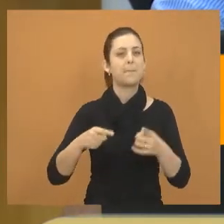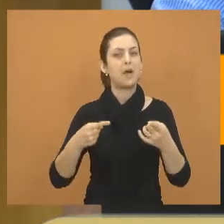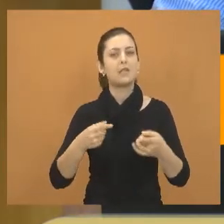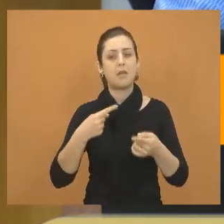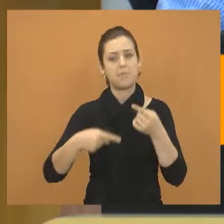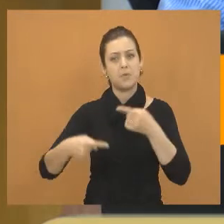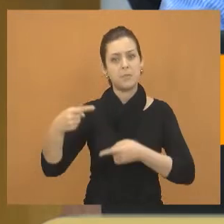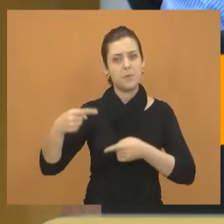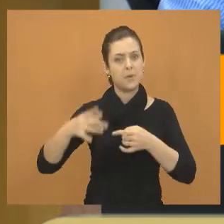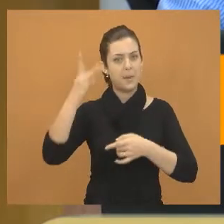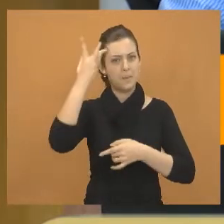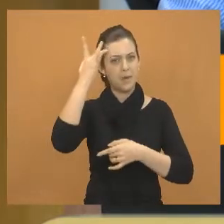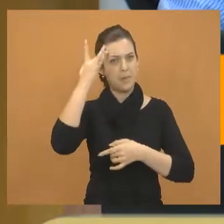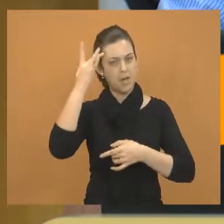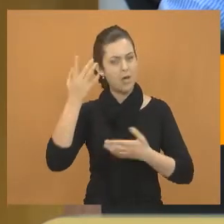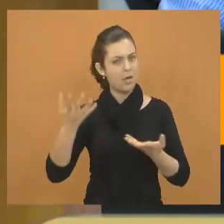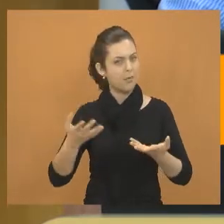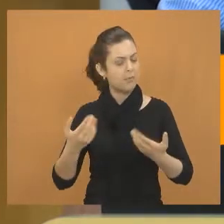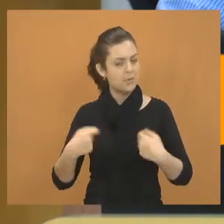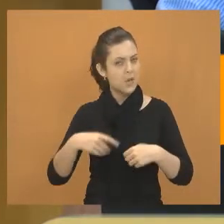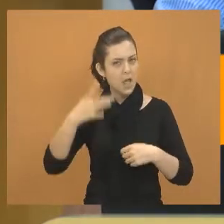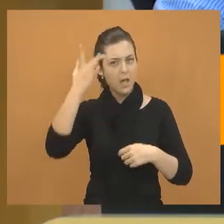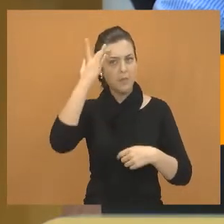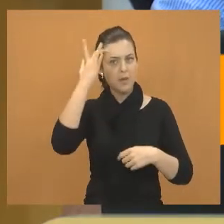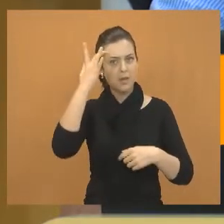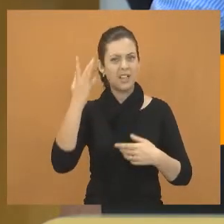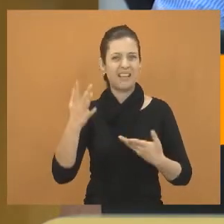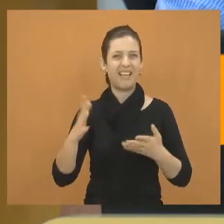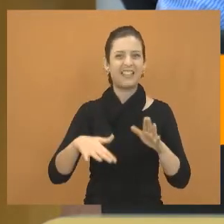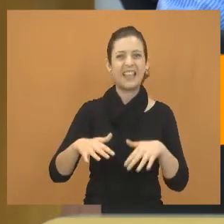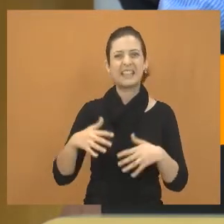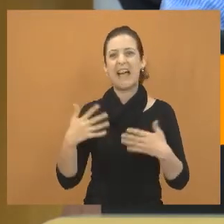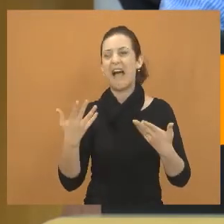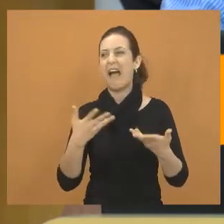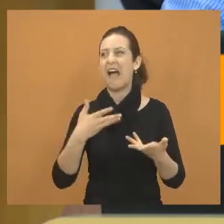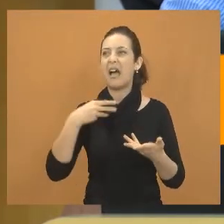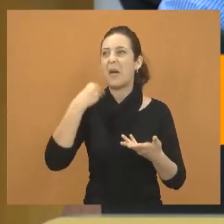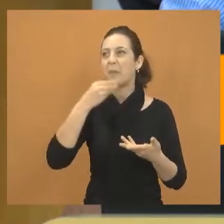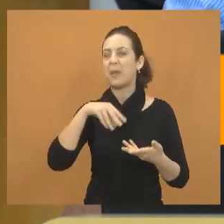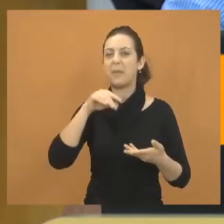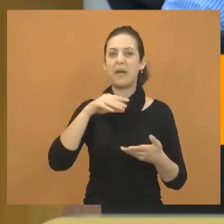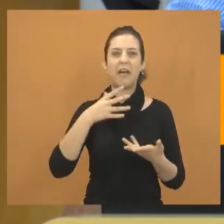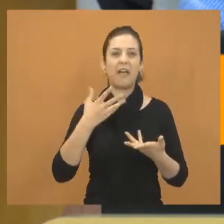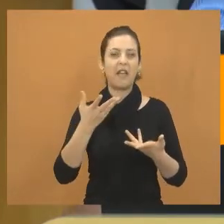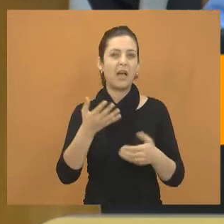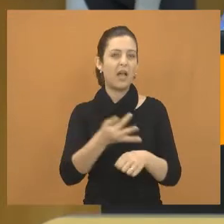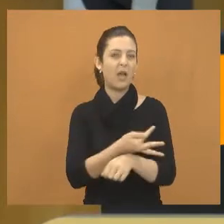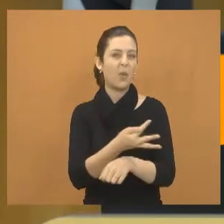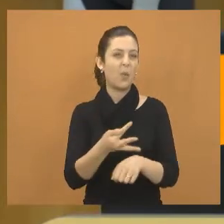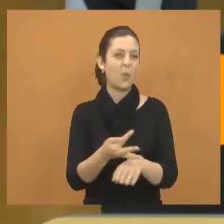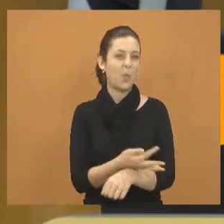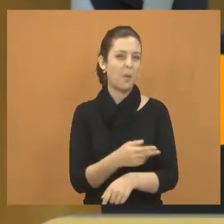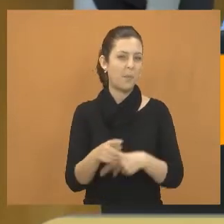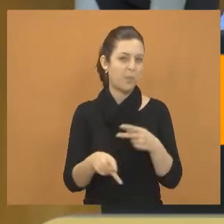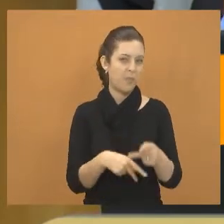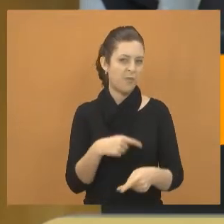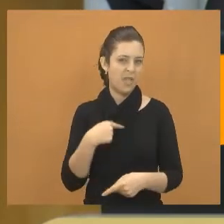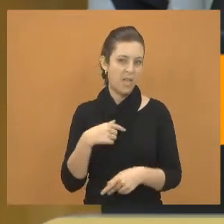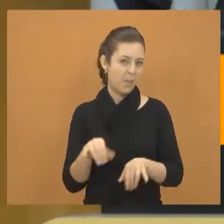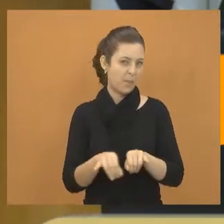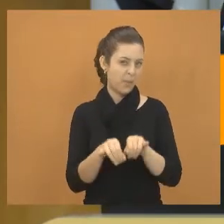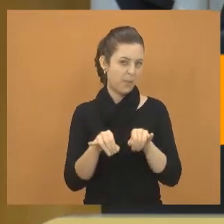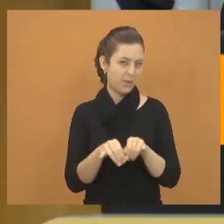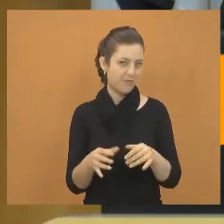faço uma discussão muito madura para a gente, como eu disse. Às vezes, demagogia demais, acho que o povo já não aguenta. Então, eu também não vou cair nessa